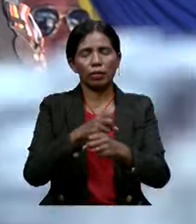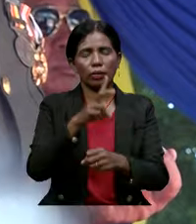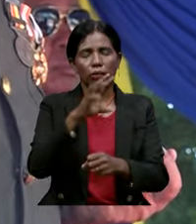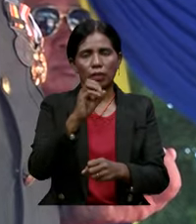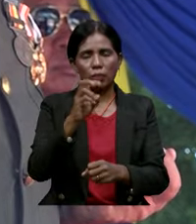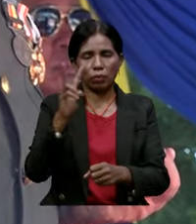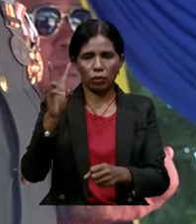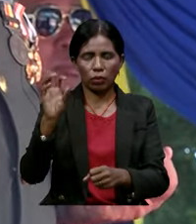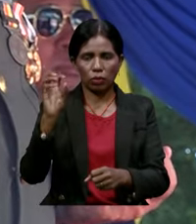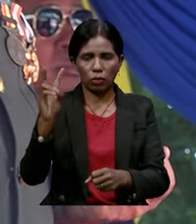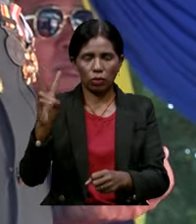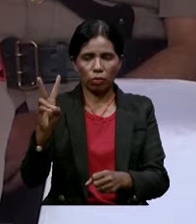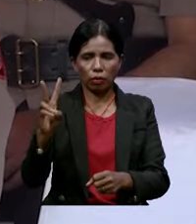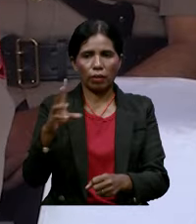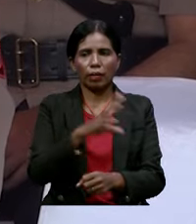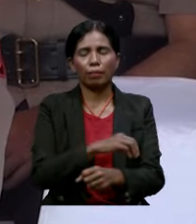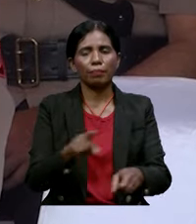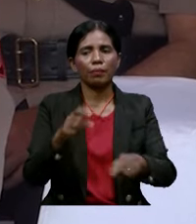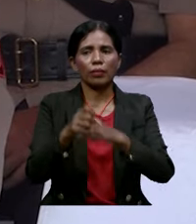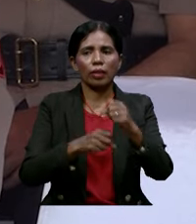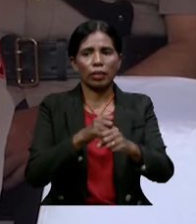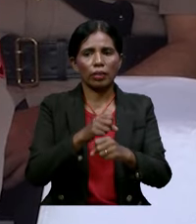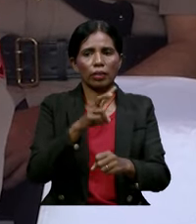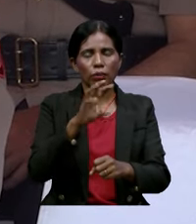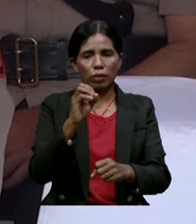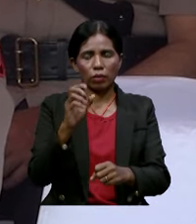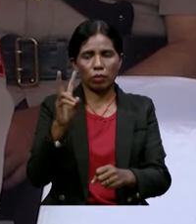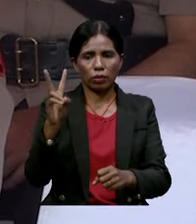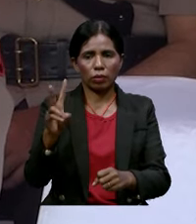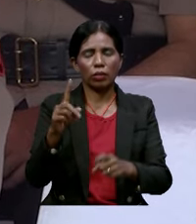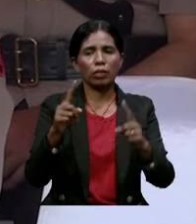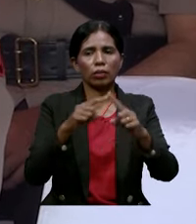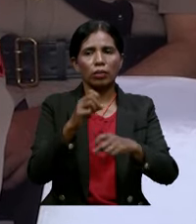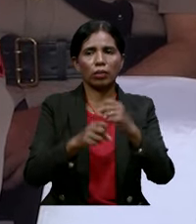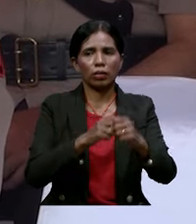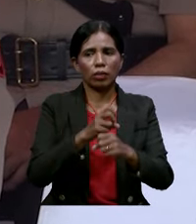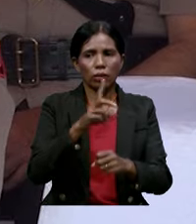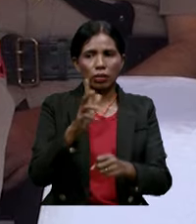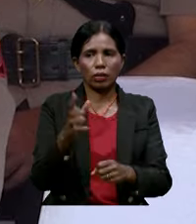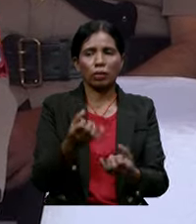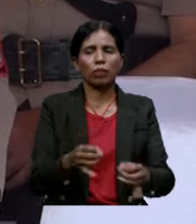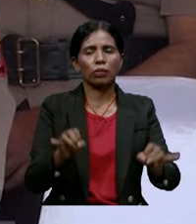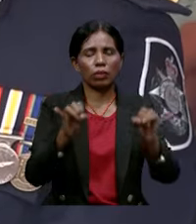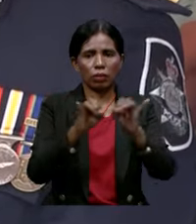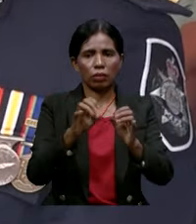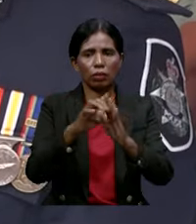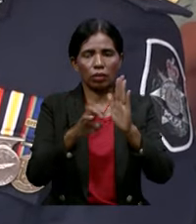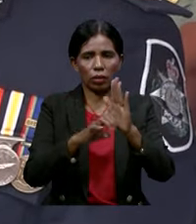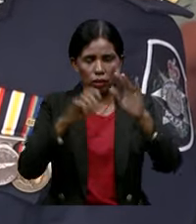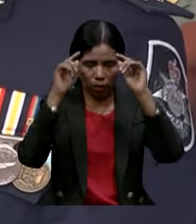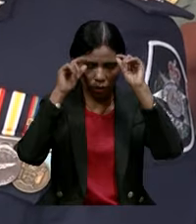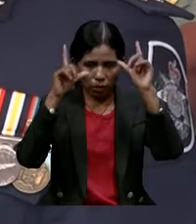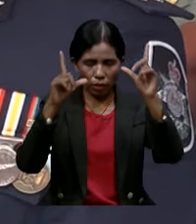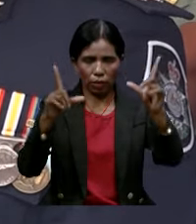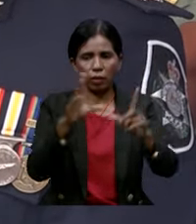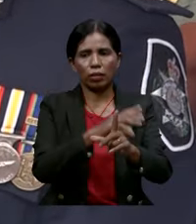sira penetele nian makanesan yatina rihun rua to tina rihun rua ida. Instituição na Estado ne hanaran Timor-Leste Police